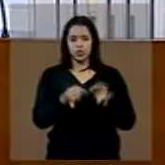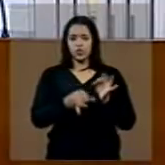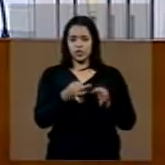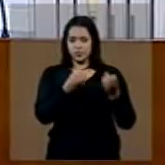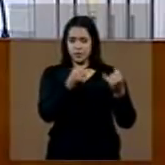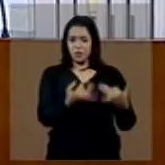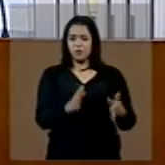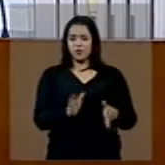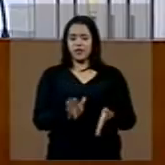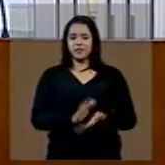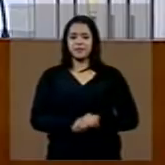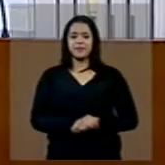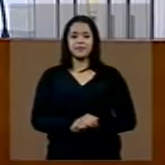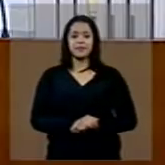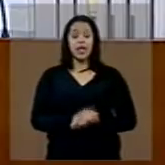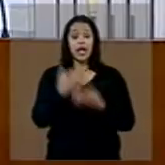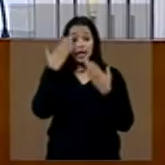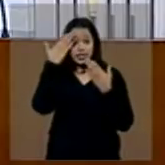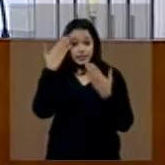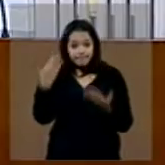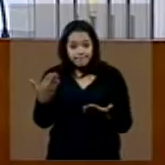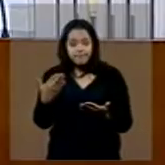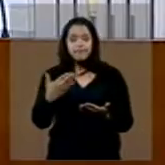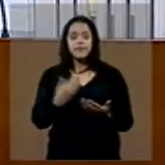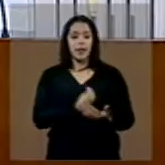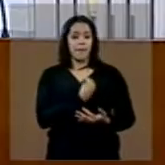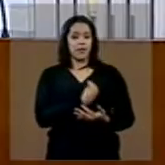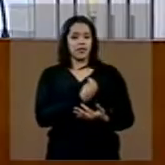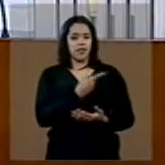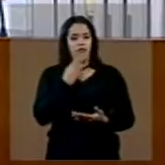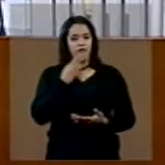Justificado desde logo. Agradecendo a presença de todos,